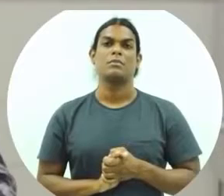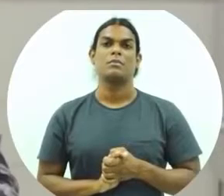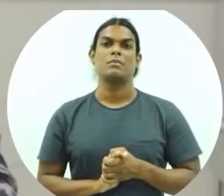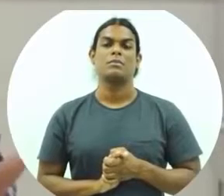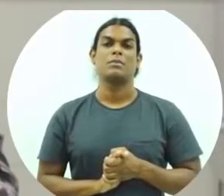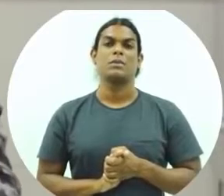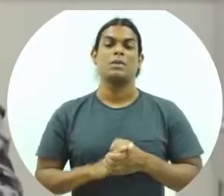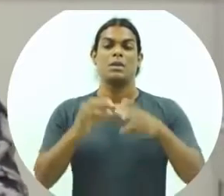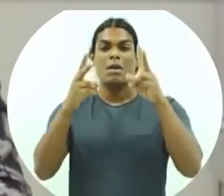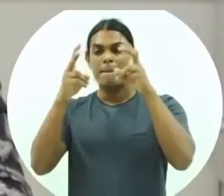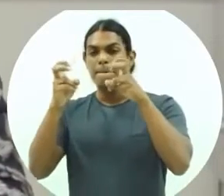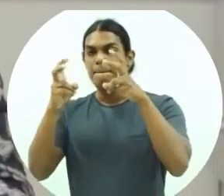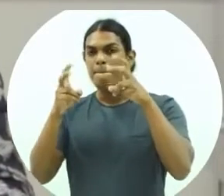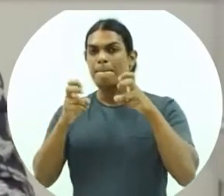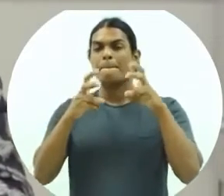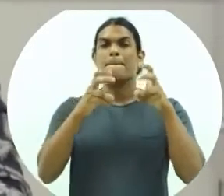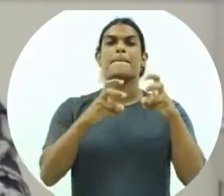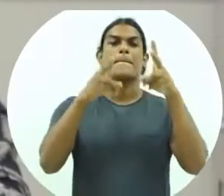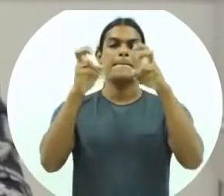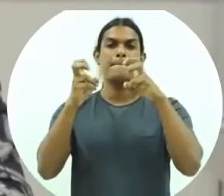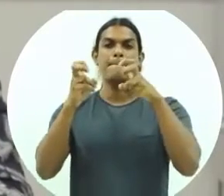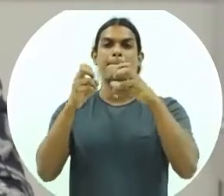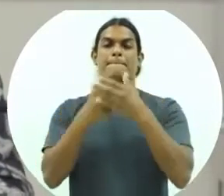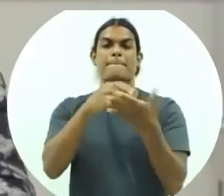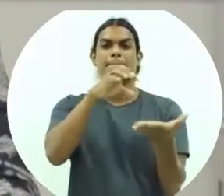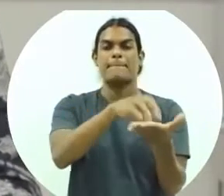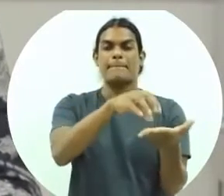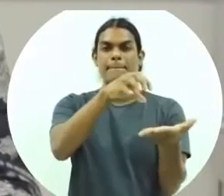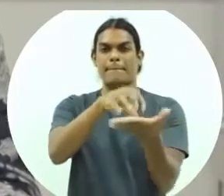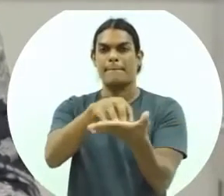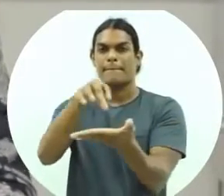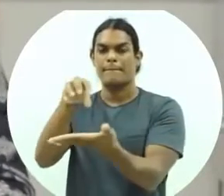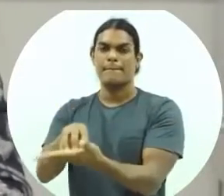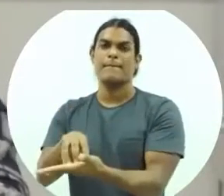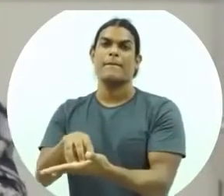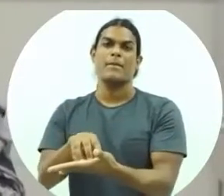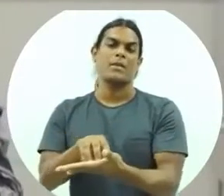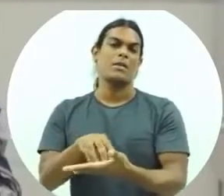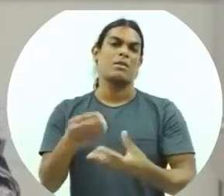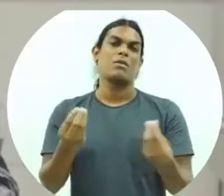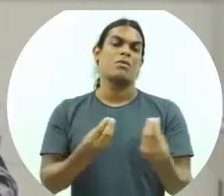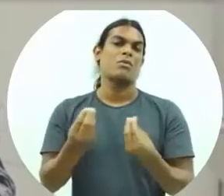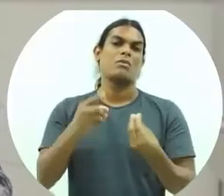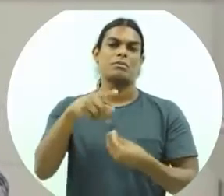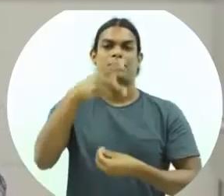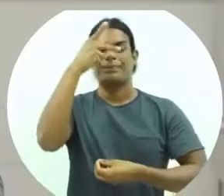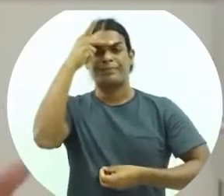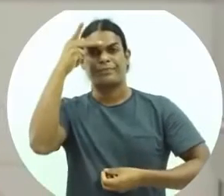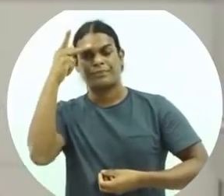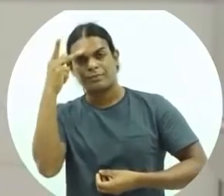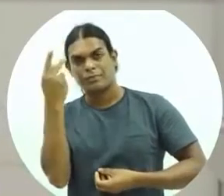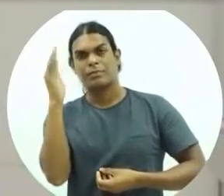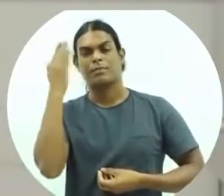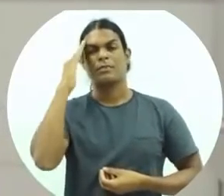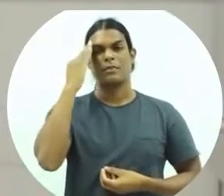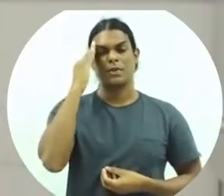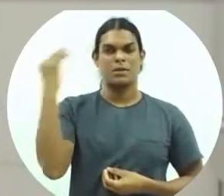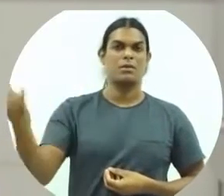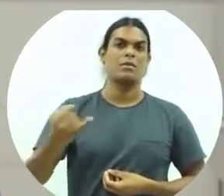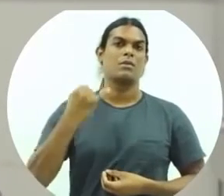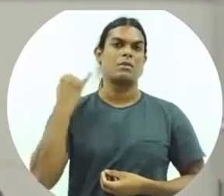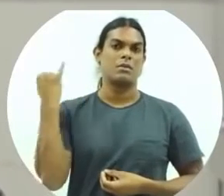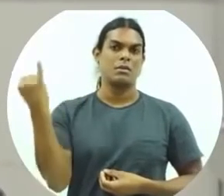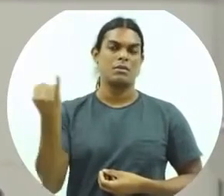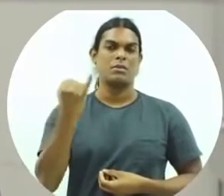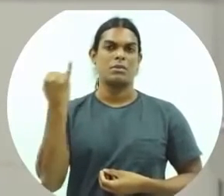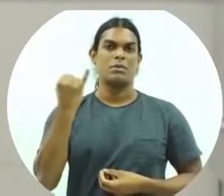esforço e a percepção do papel, ou seja, de que forma essas pessoas entendem a importância